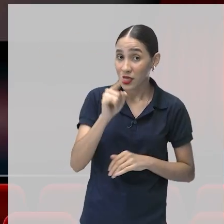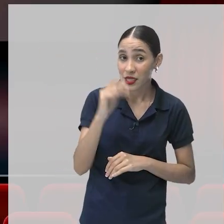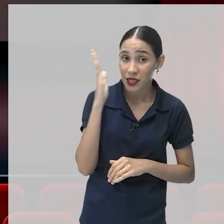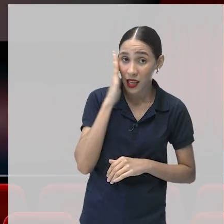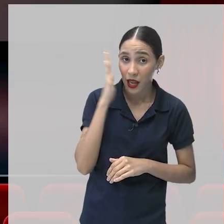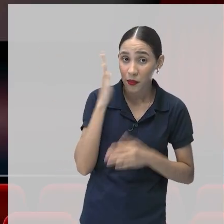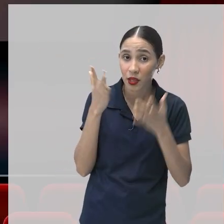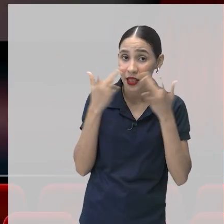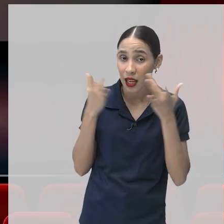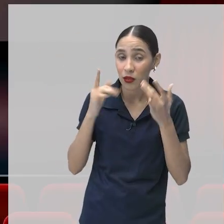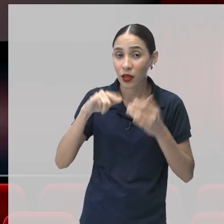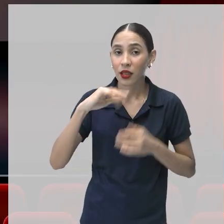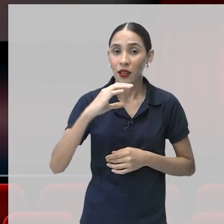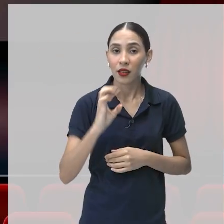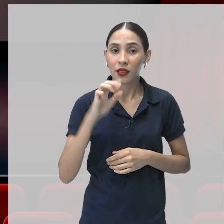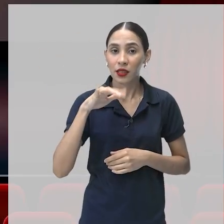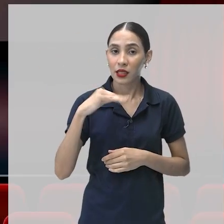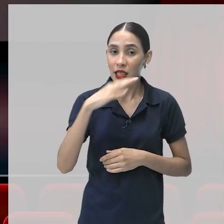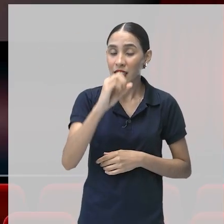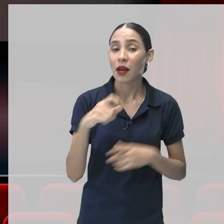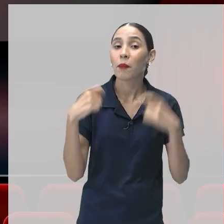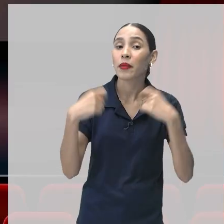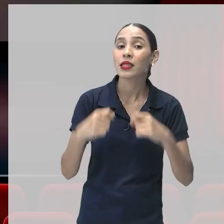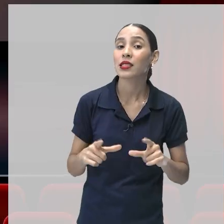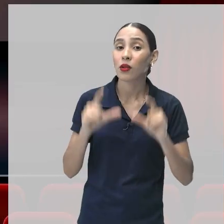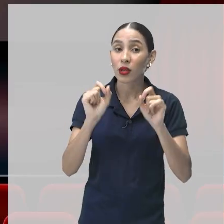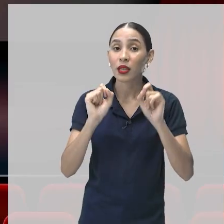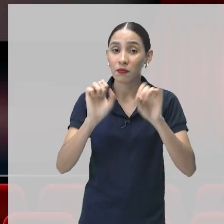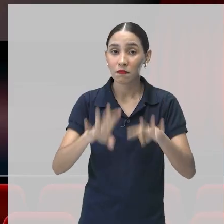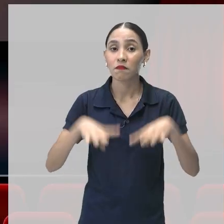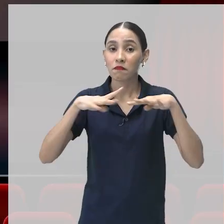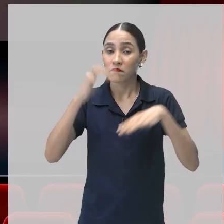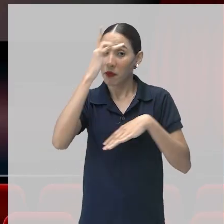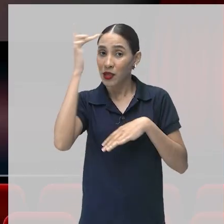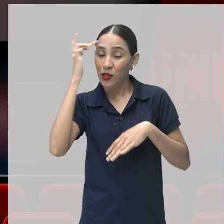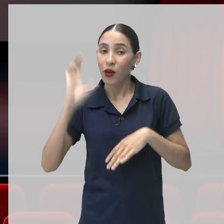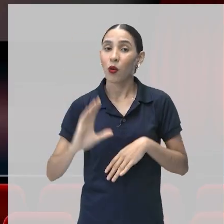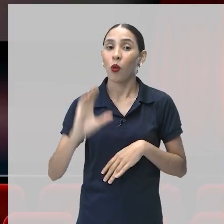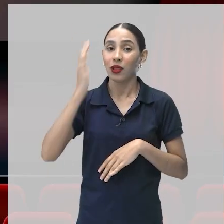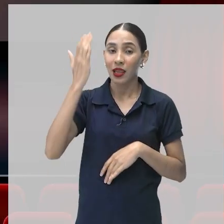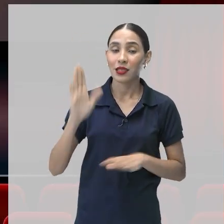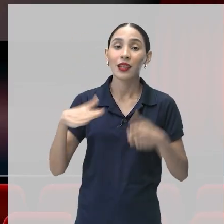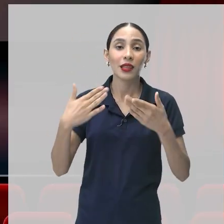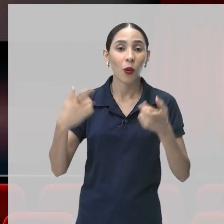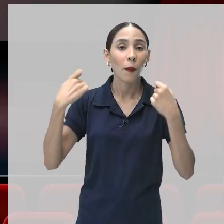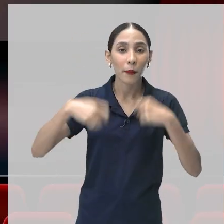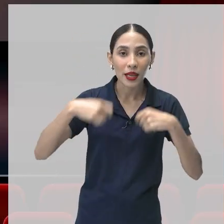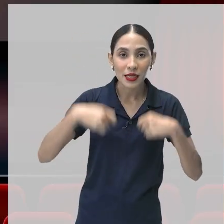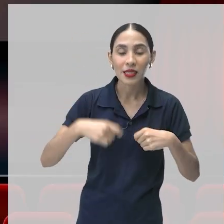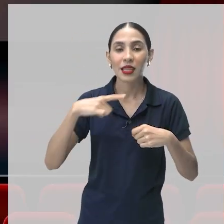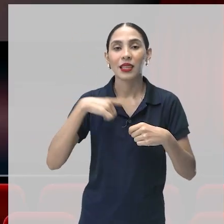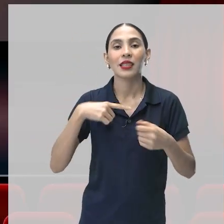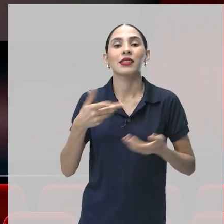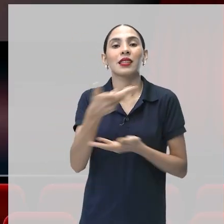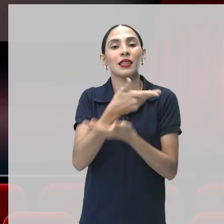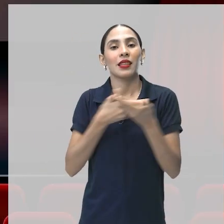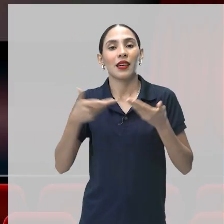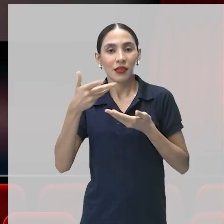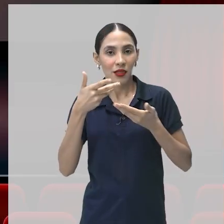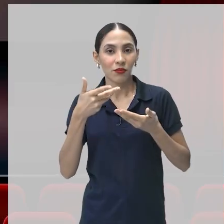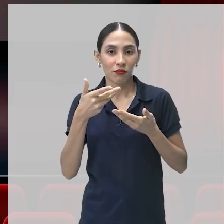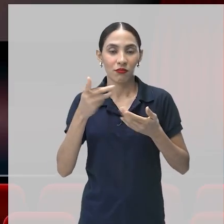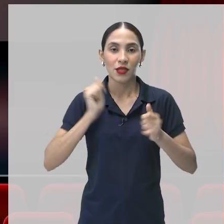teatro é uma arte cênica, ela precisa o quê? Do público para que aconteça. Então tem que ter essa interação. E